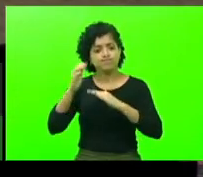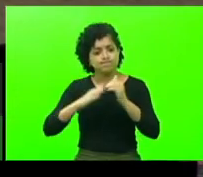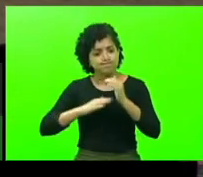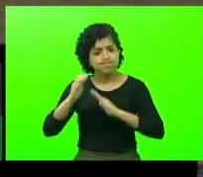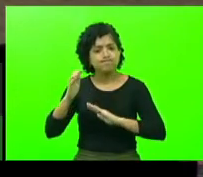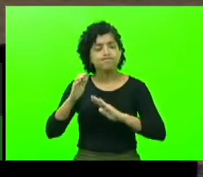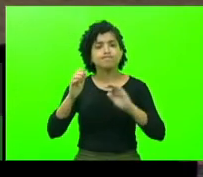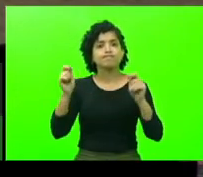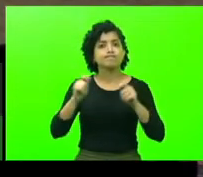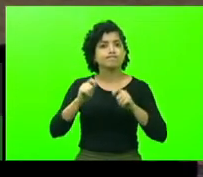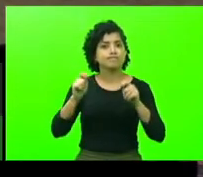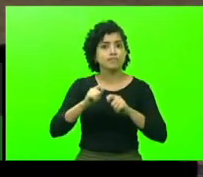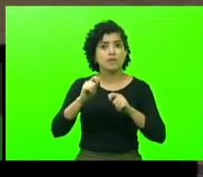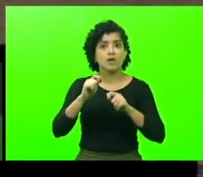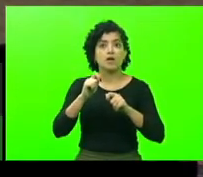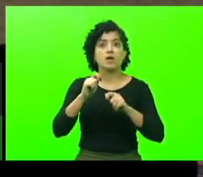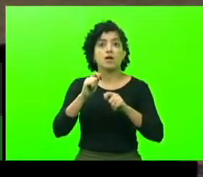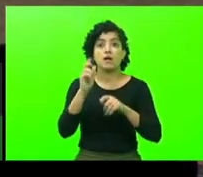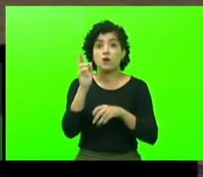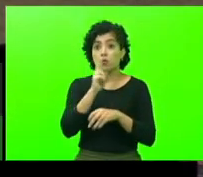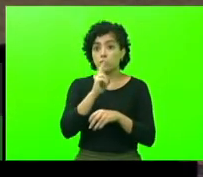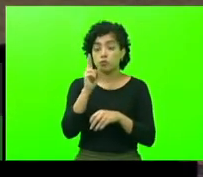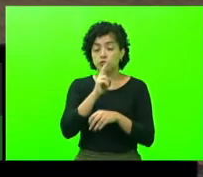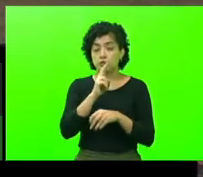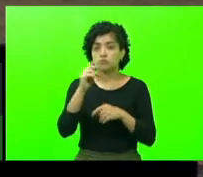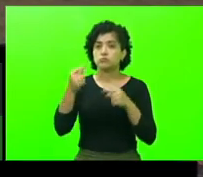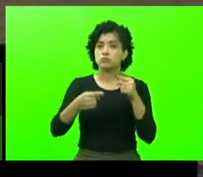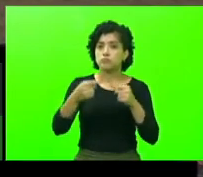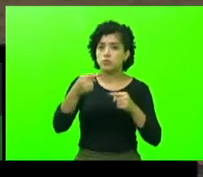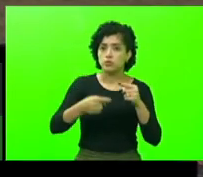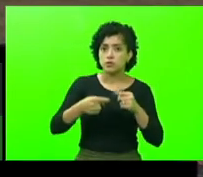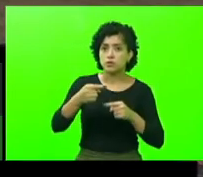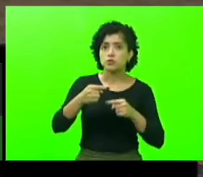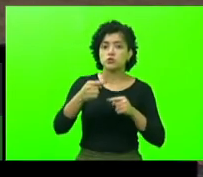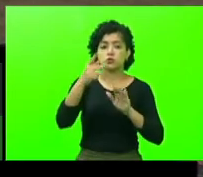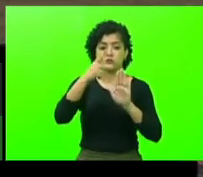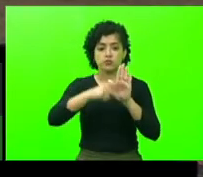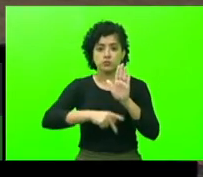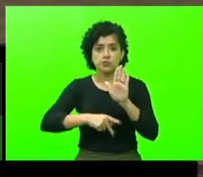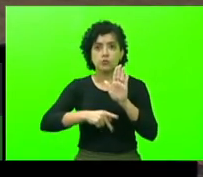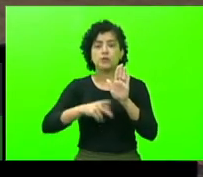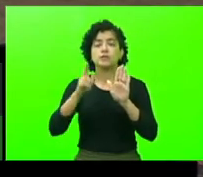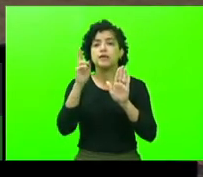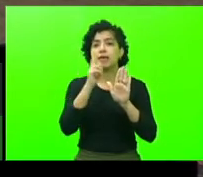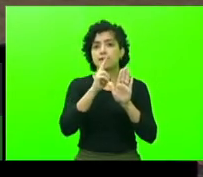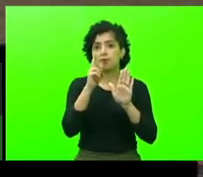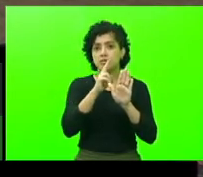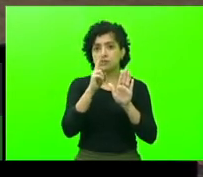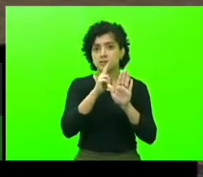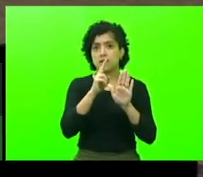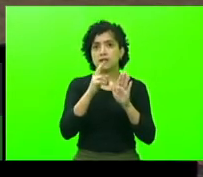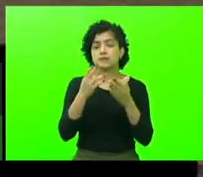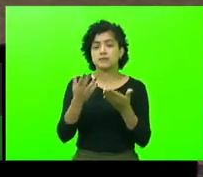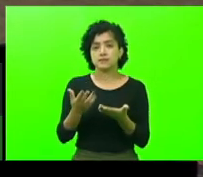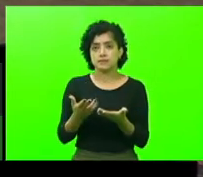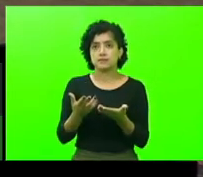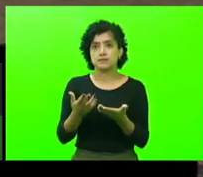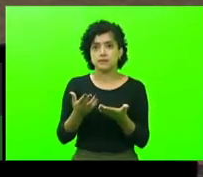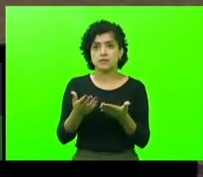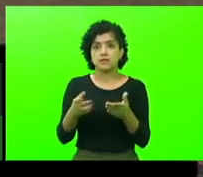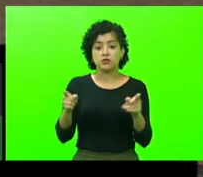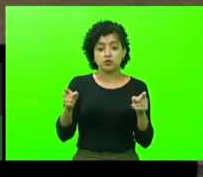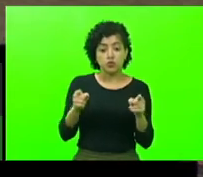urgente a política e os programas emergenciais, de curto